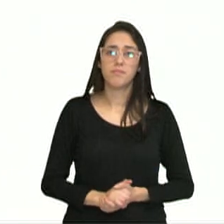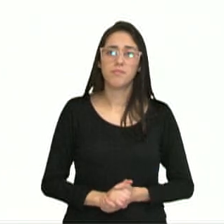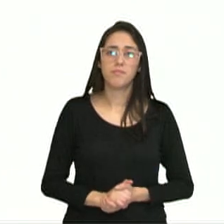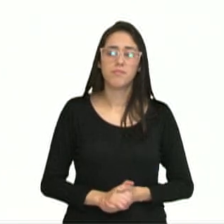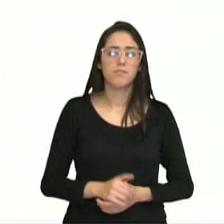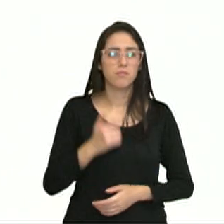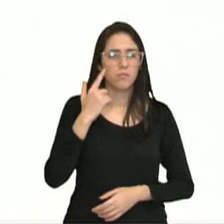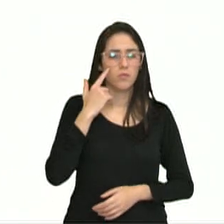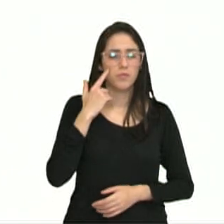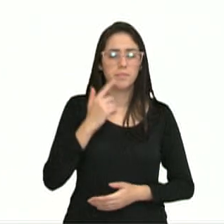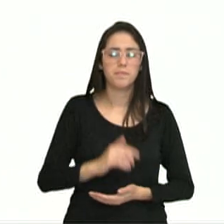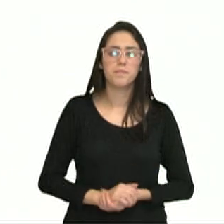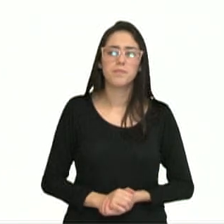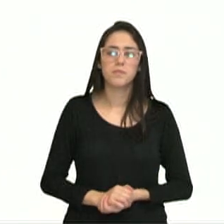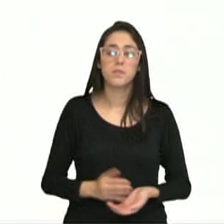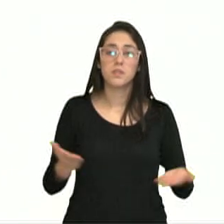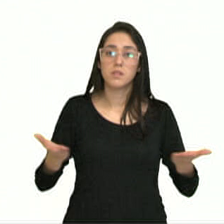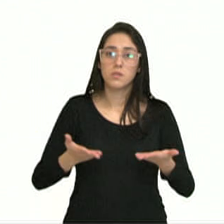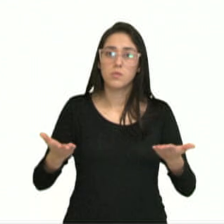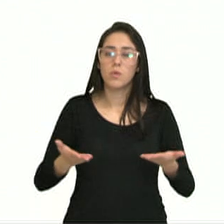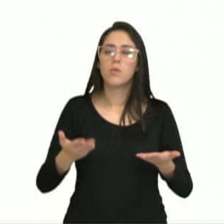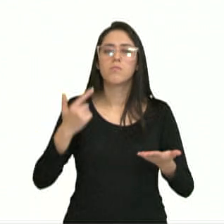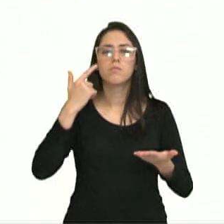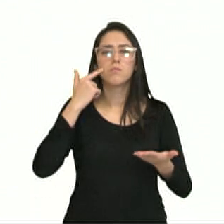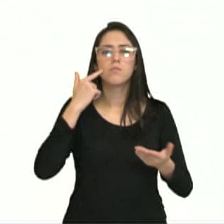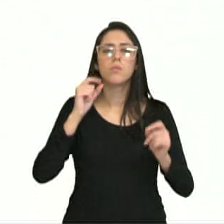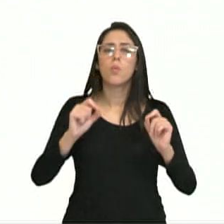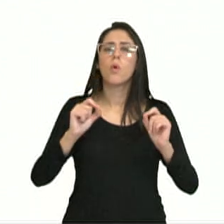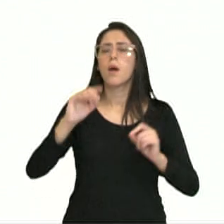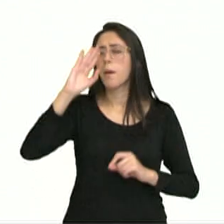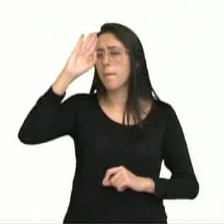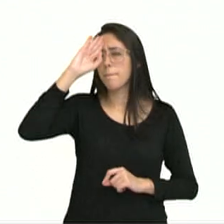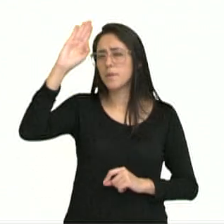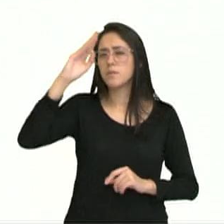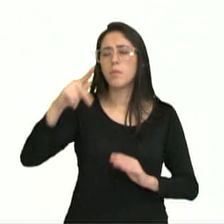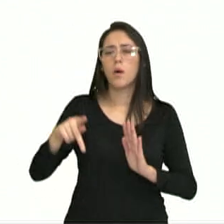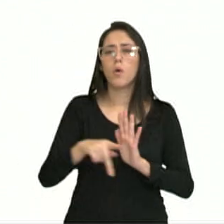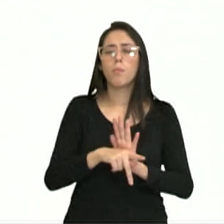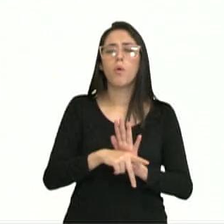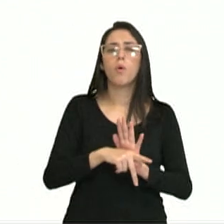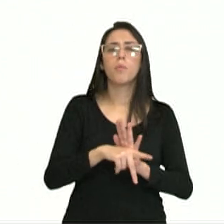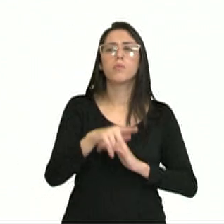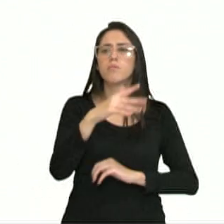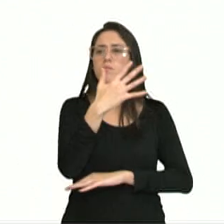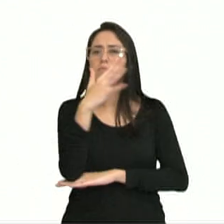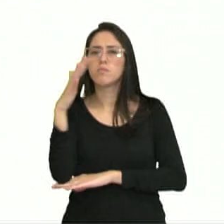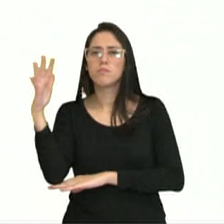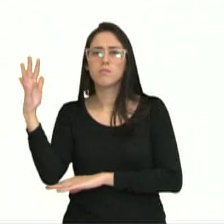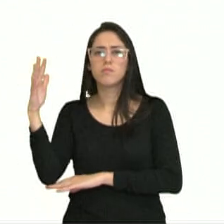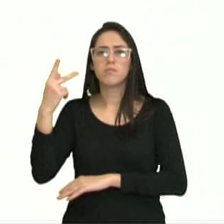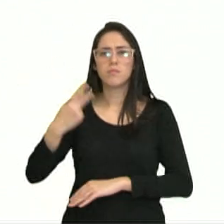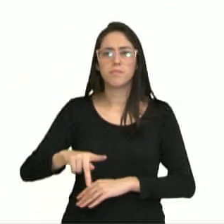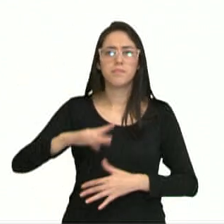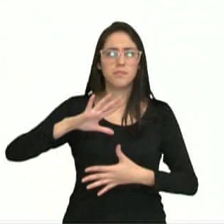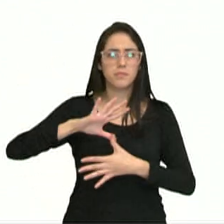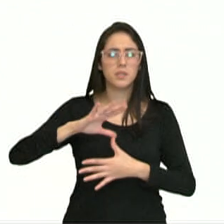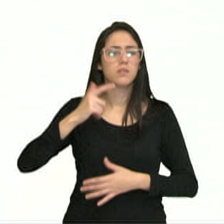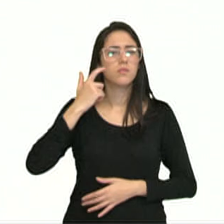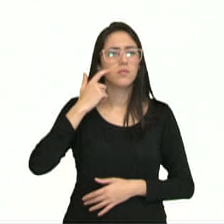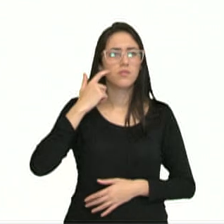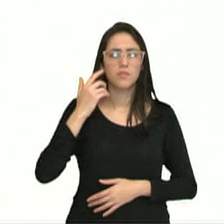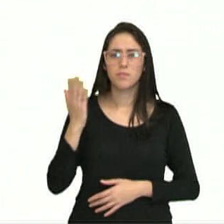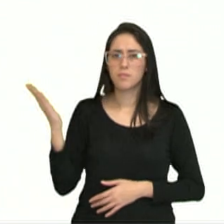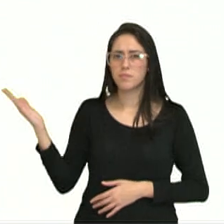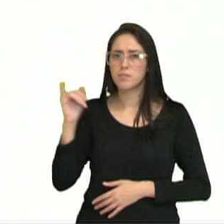Vamos lá, agora vamos analisar as principais formações vegetais do continente americano. Para isso, observem